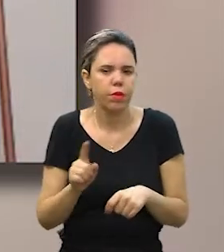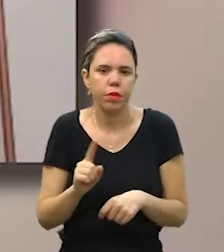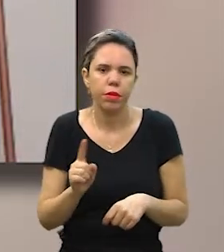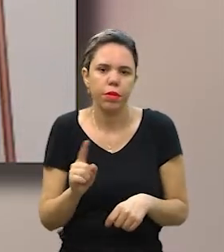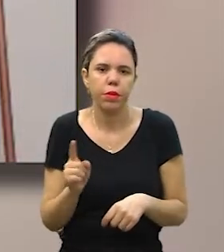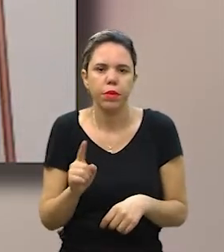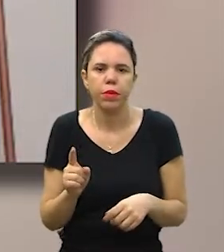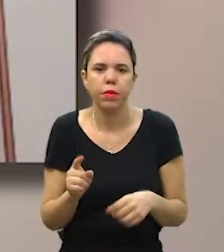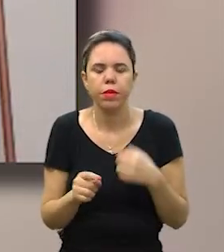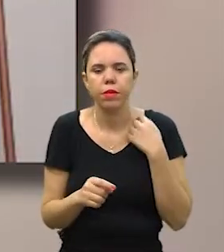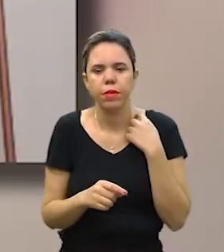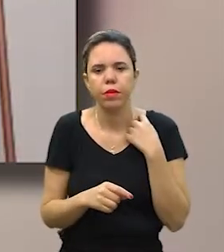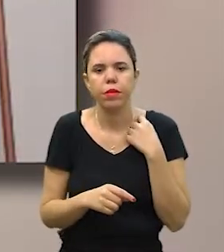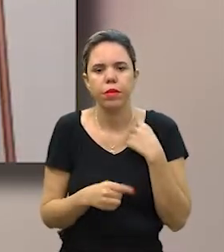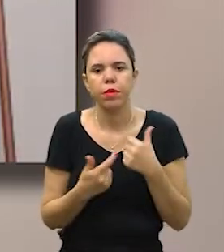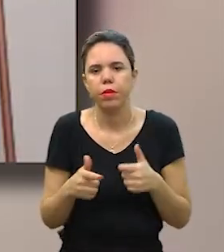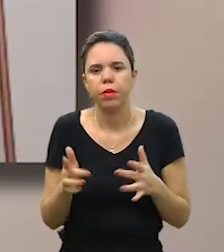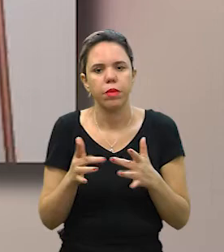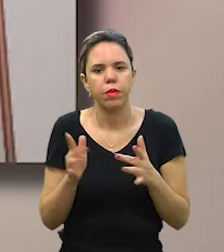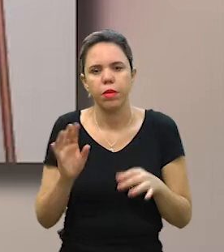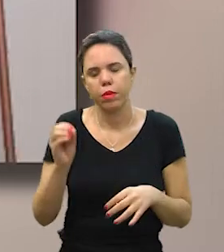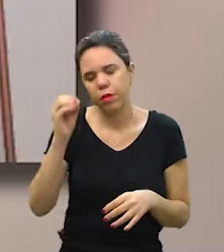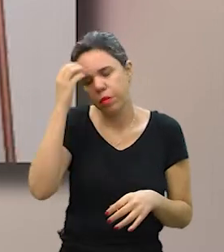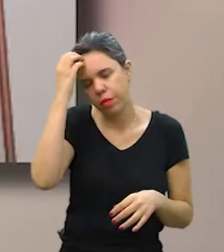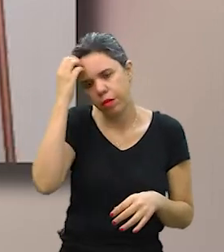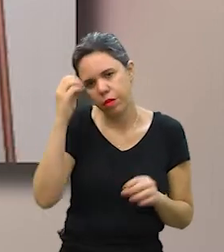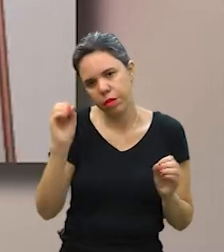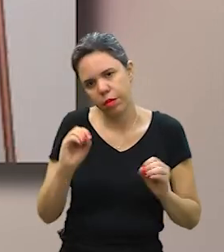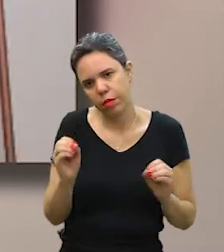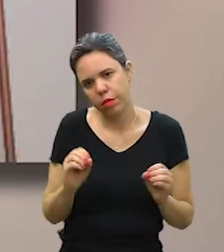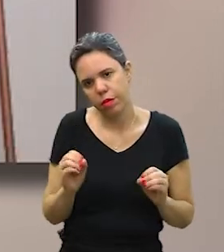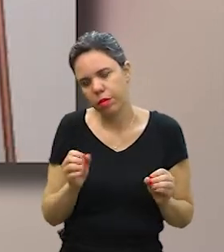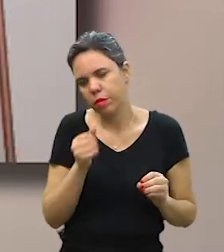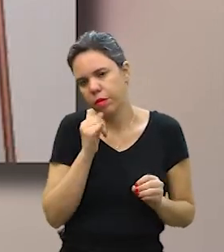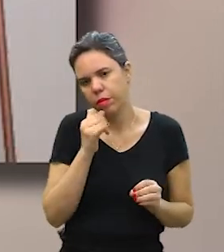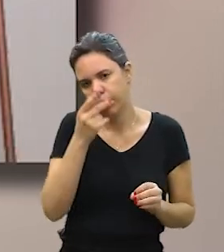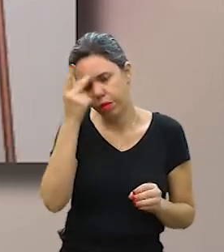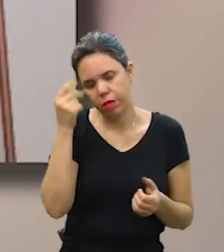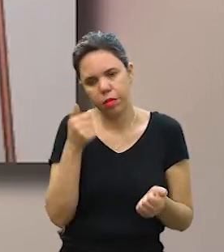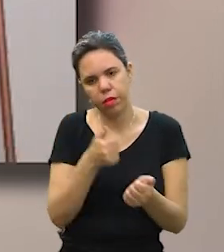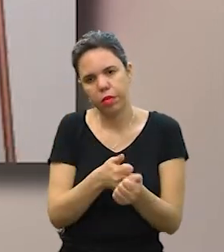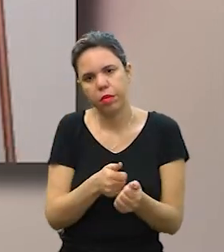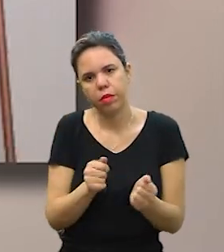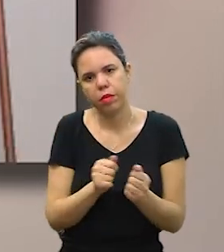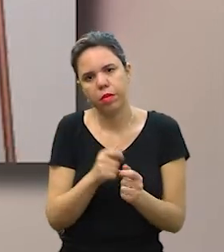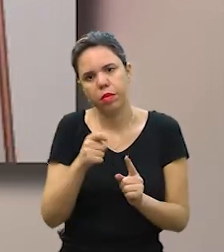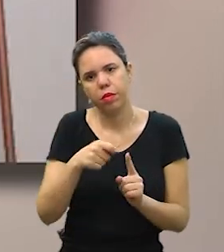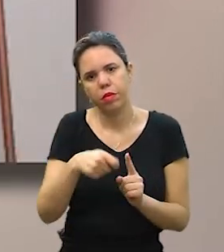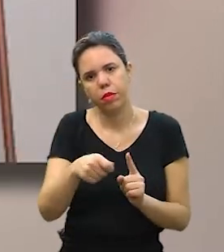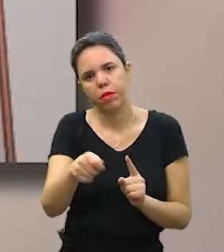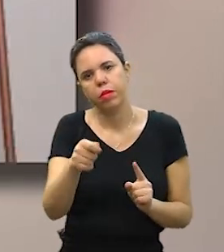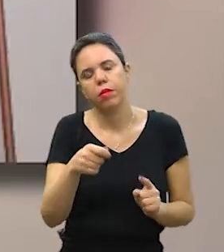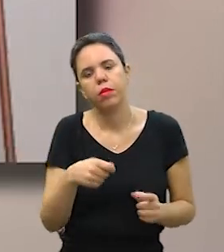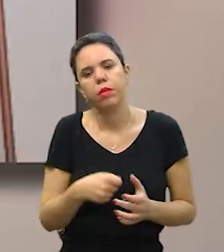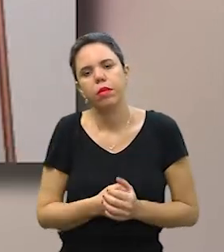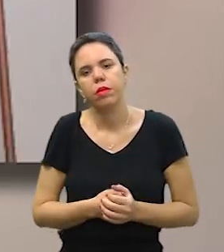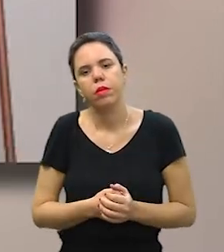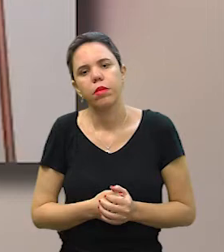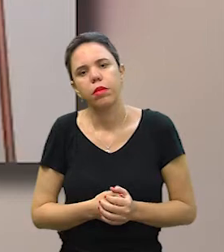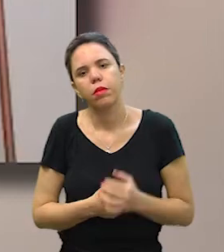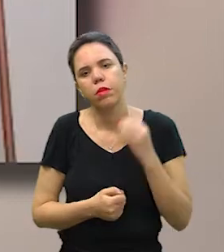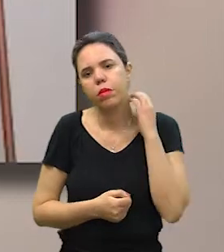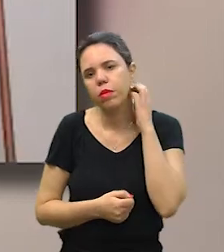pediatra, não tem um contato ou não tem aquele que acompanha mensalmente,